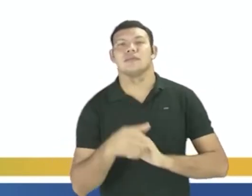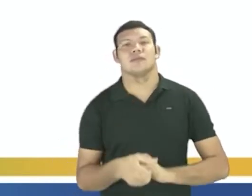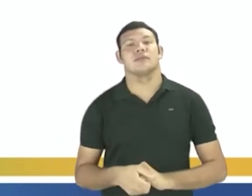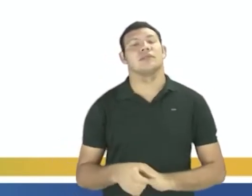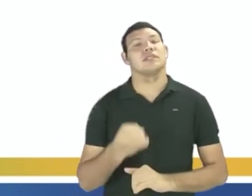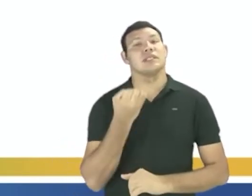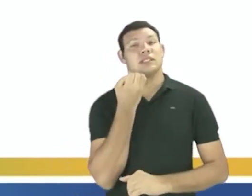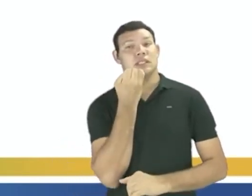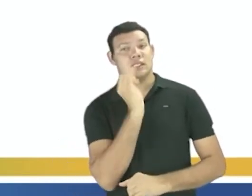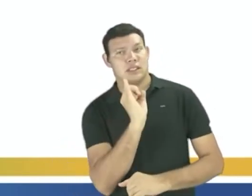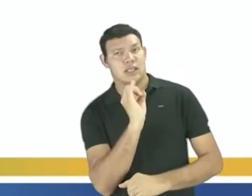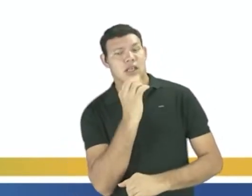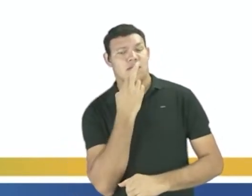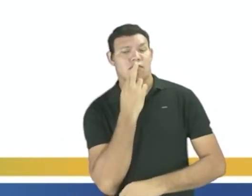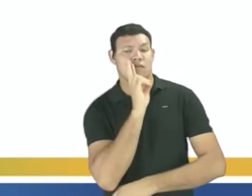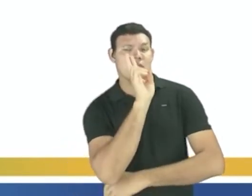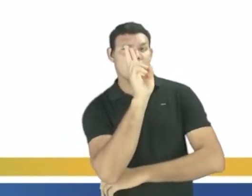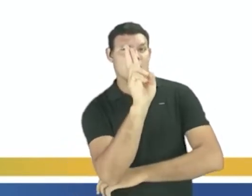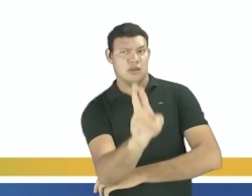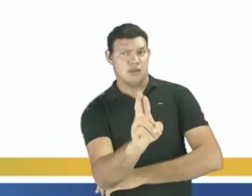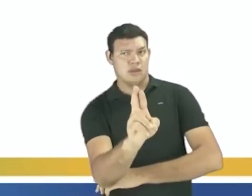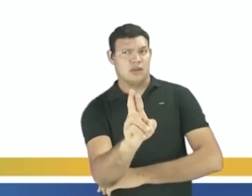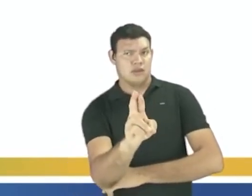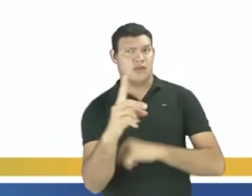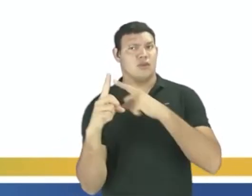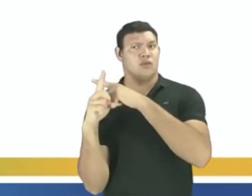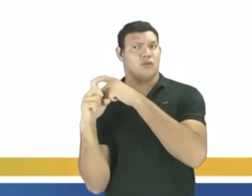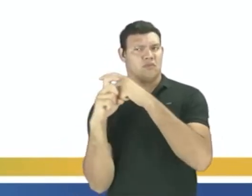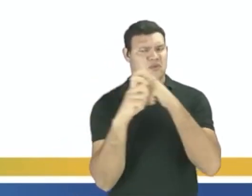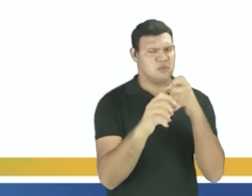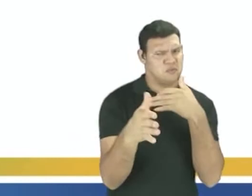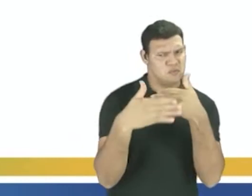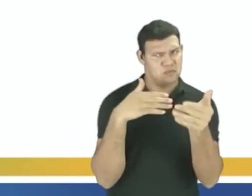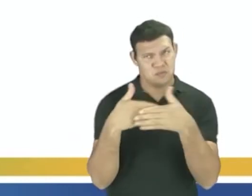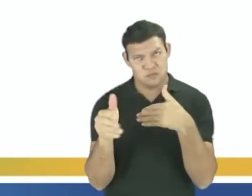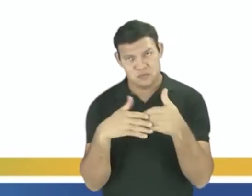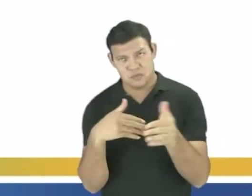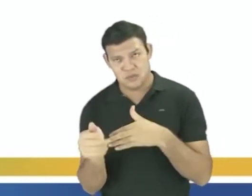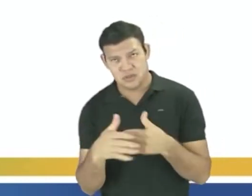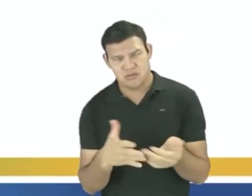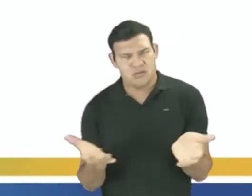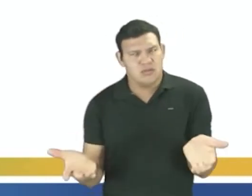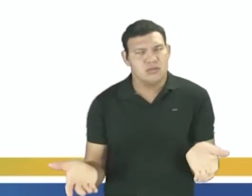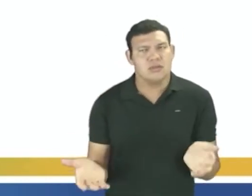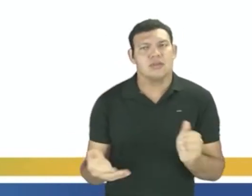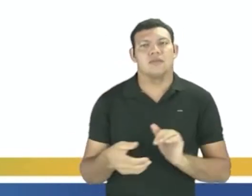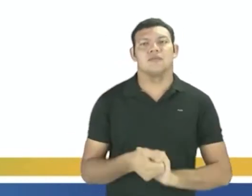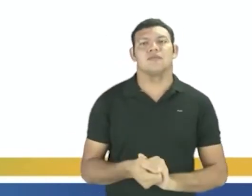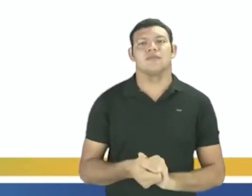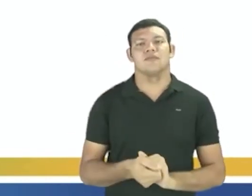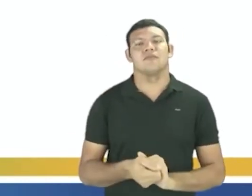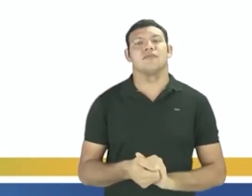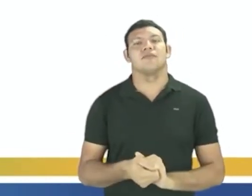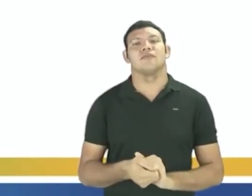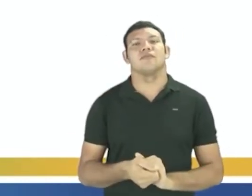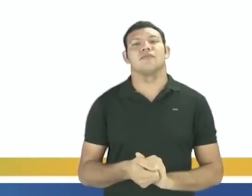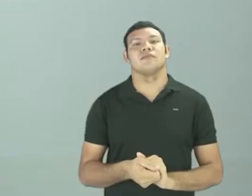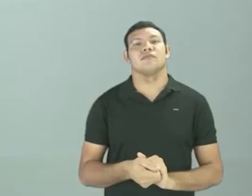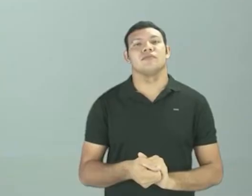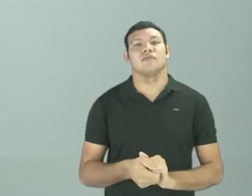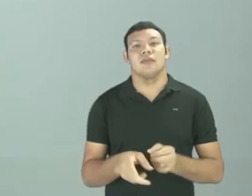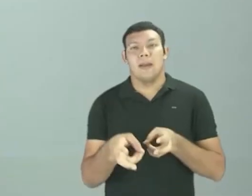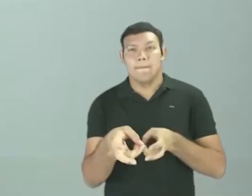quando nós formos resolver um polinômio qualquer ou grau qualquer de um polinômio,